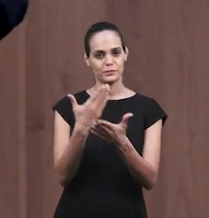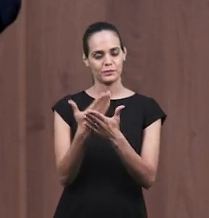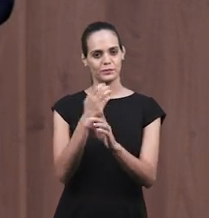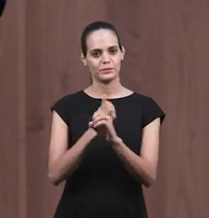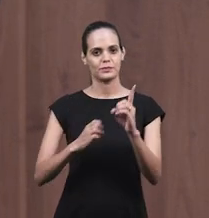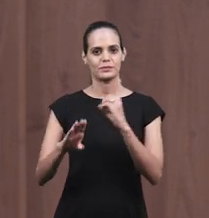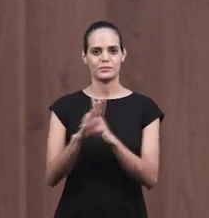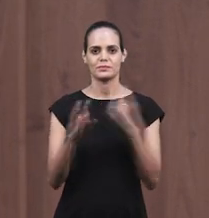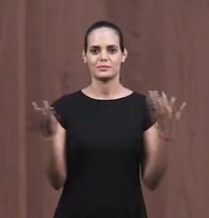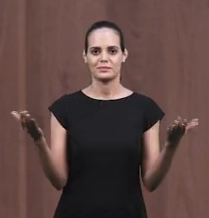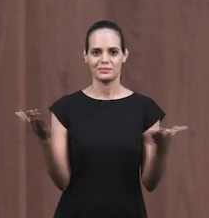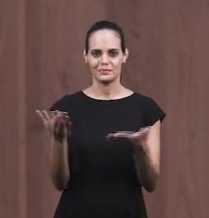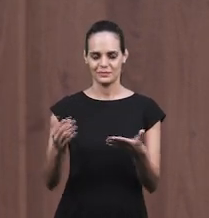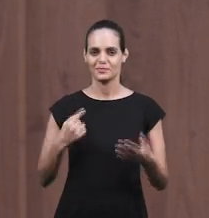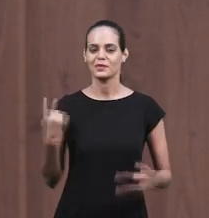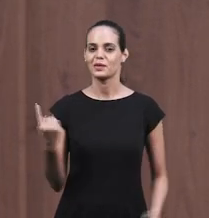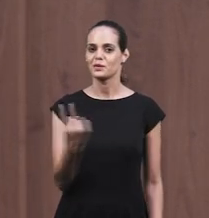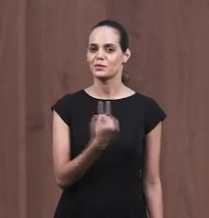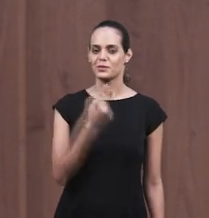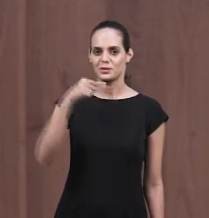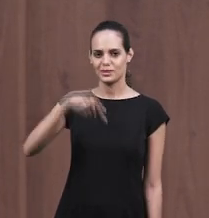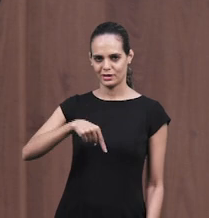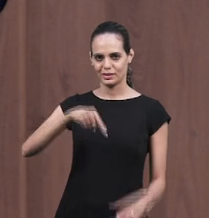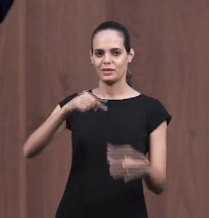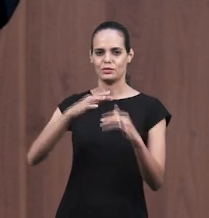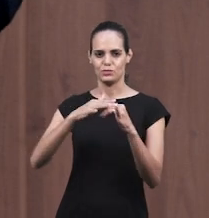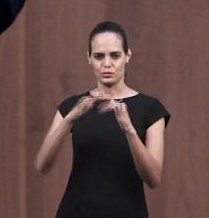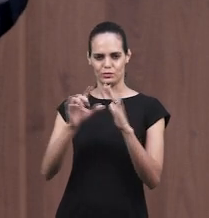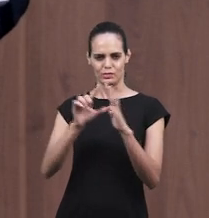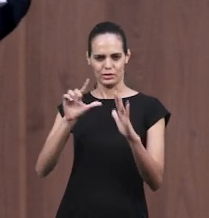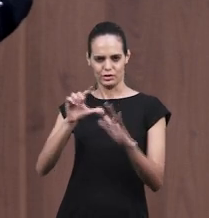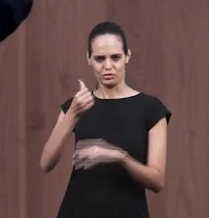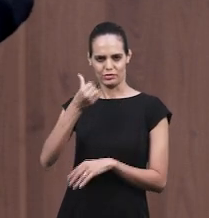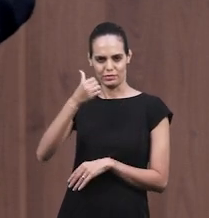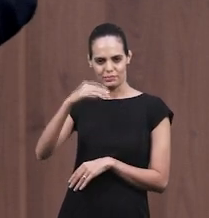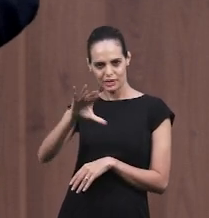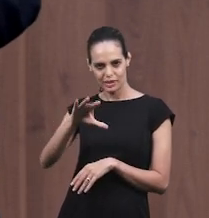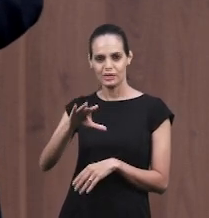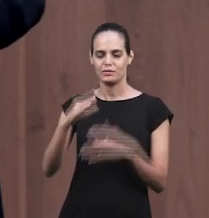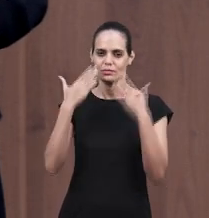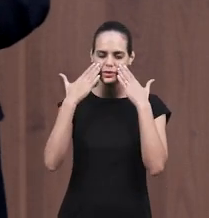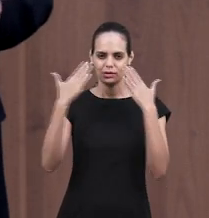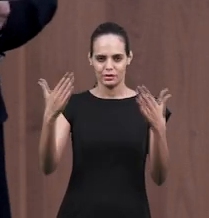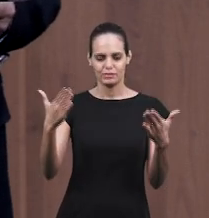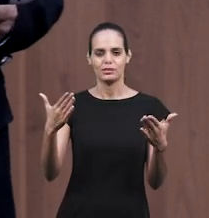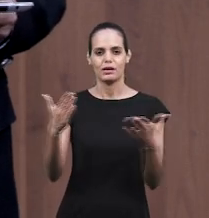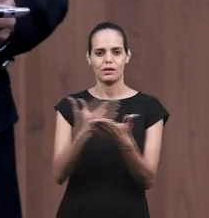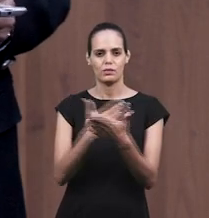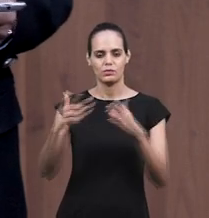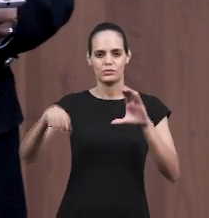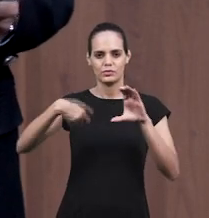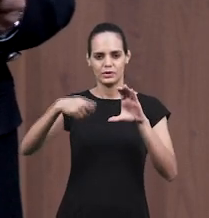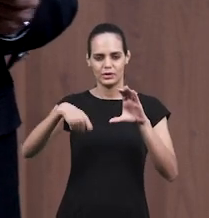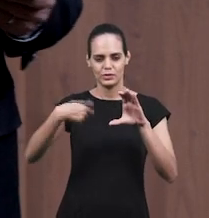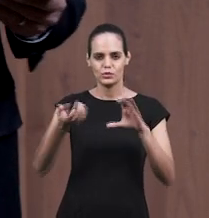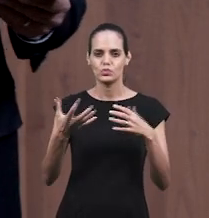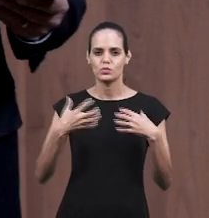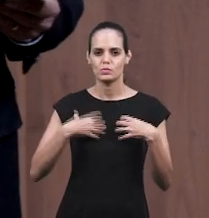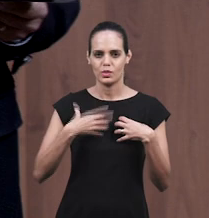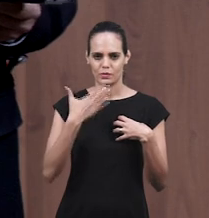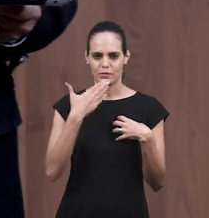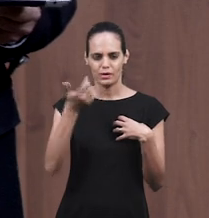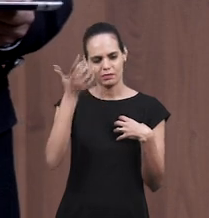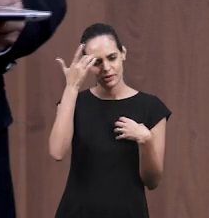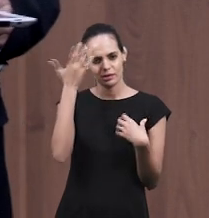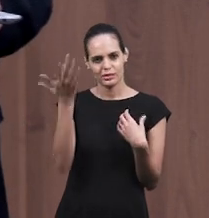da Escola Bíblica de hoje. E nós aqui estamos adiantando alguns deles para facilitar a distribuição dos vídeos